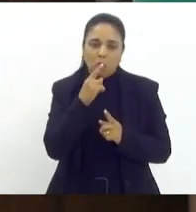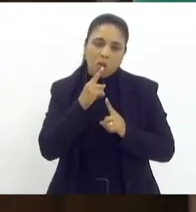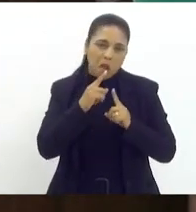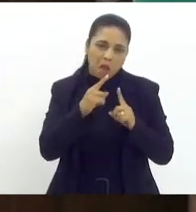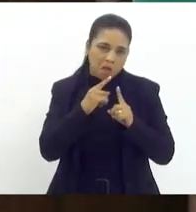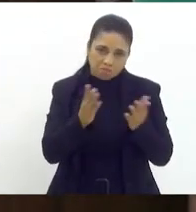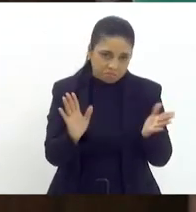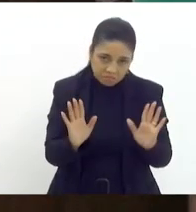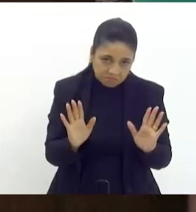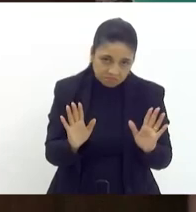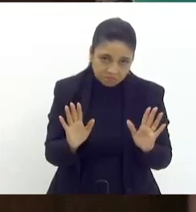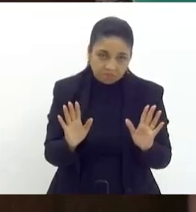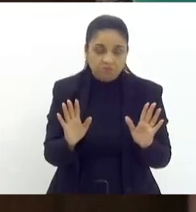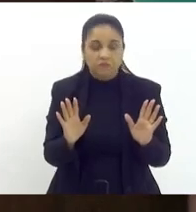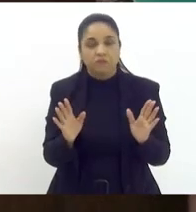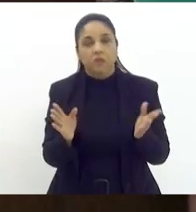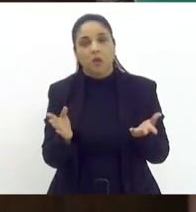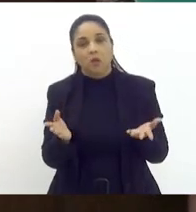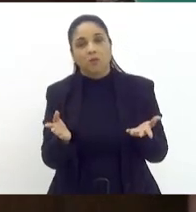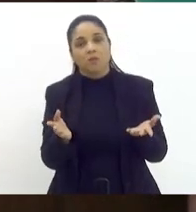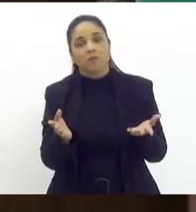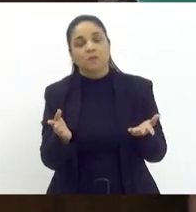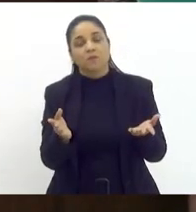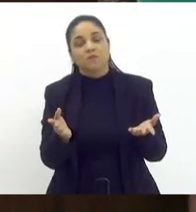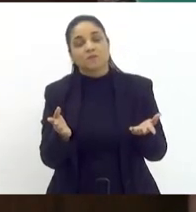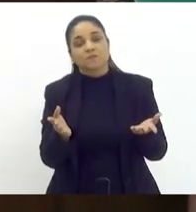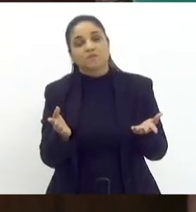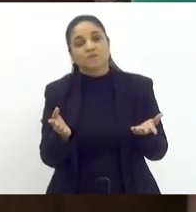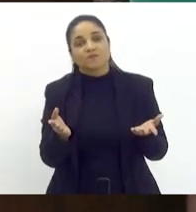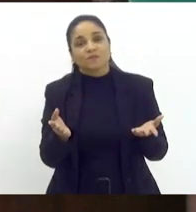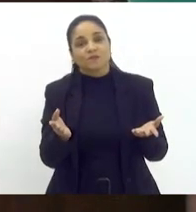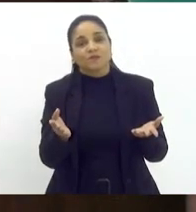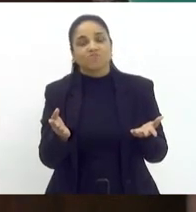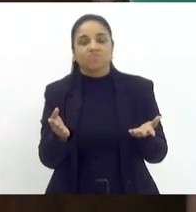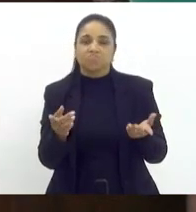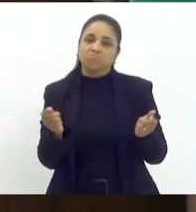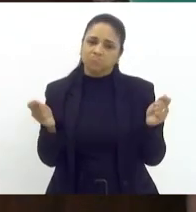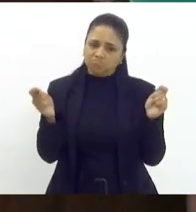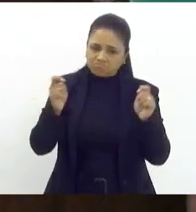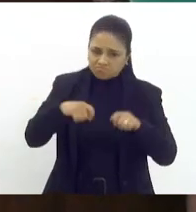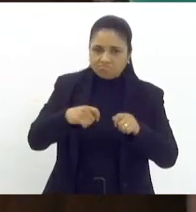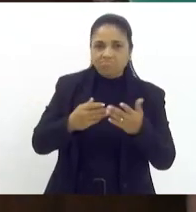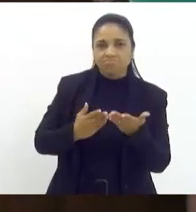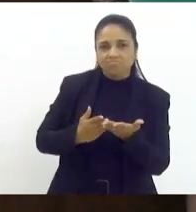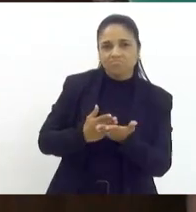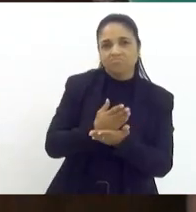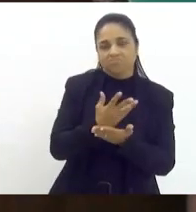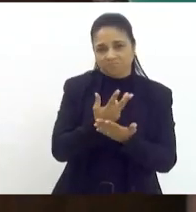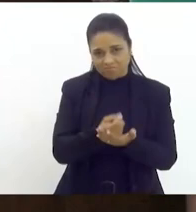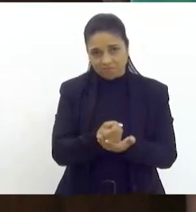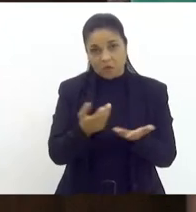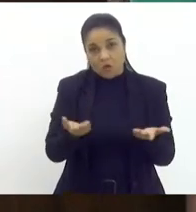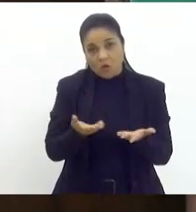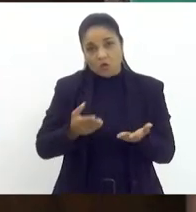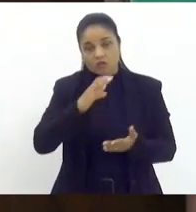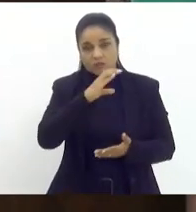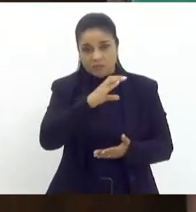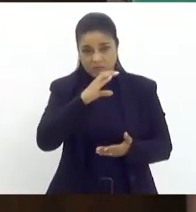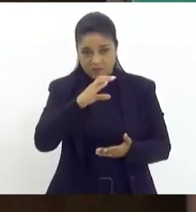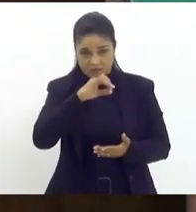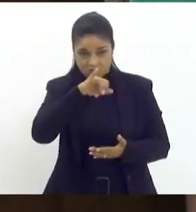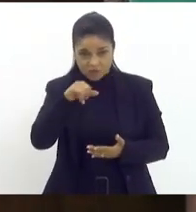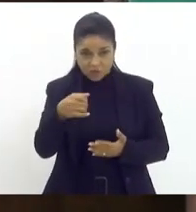então evidentemente que cabe o mérito hoje por exemplo CJ